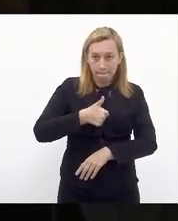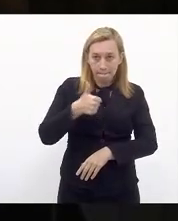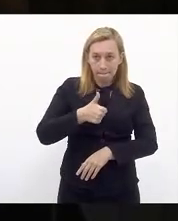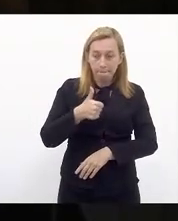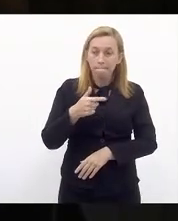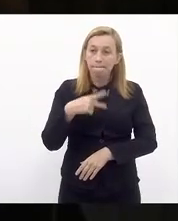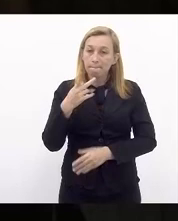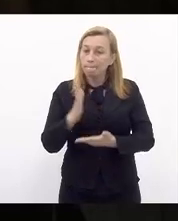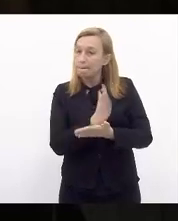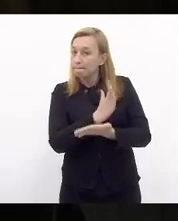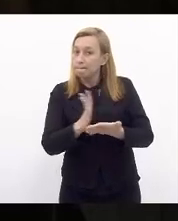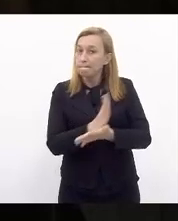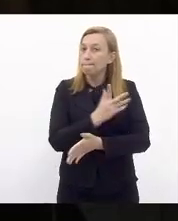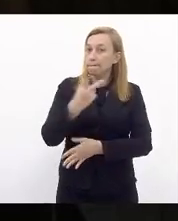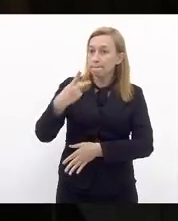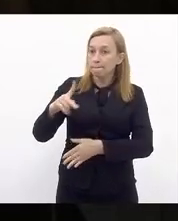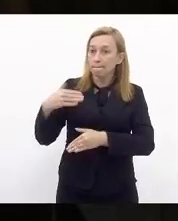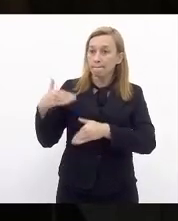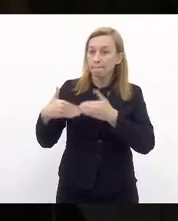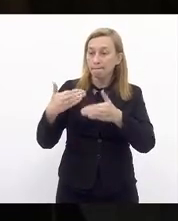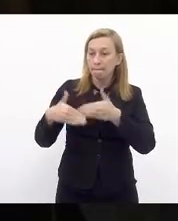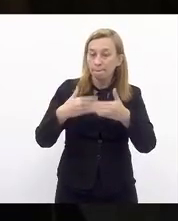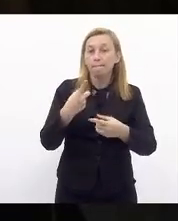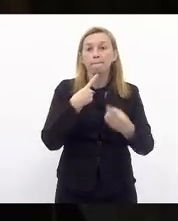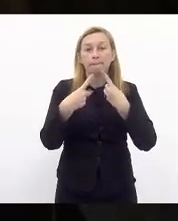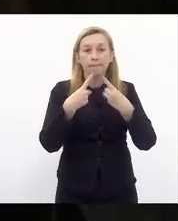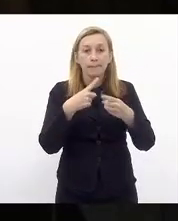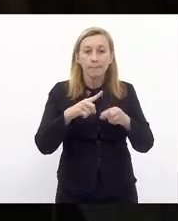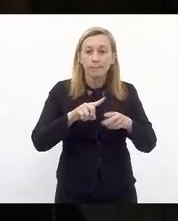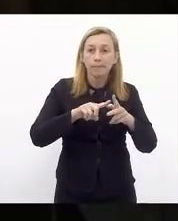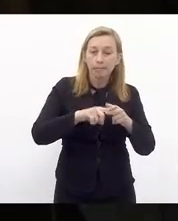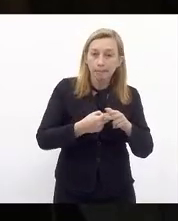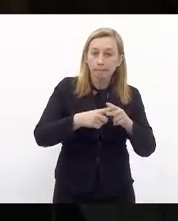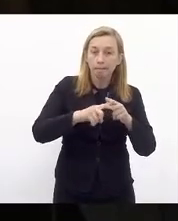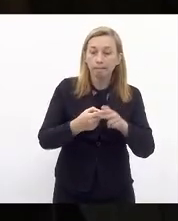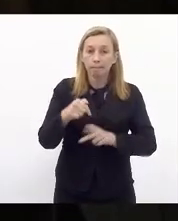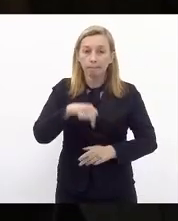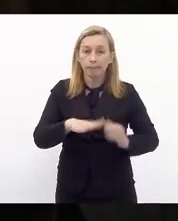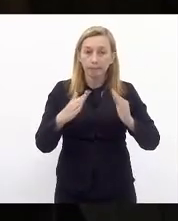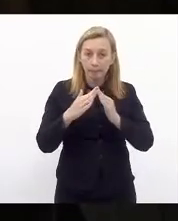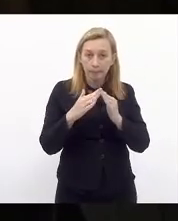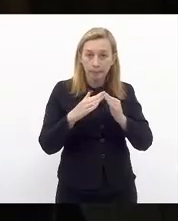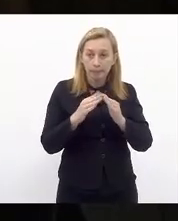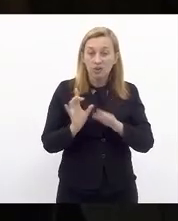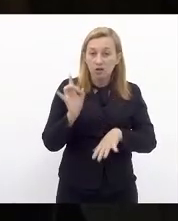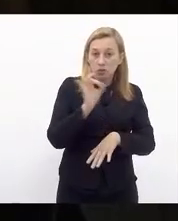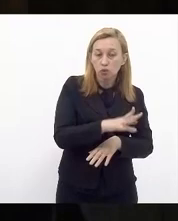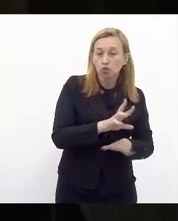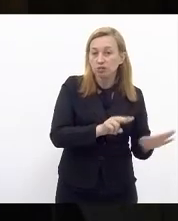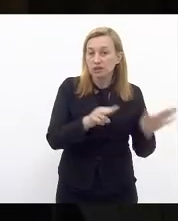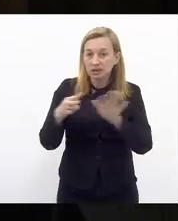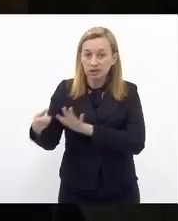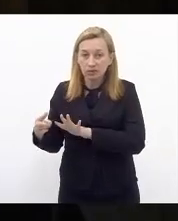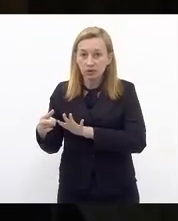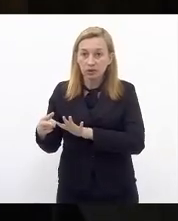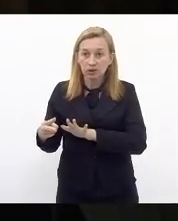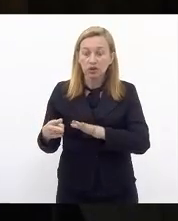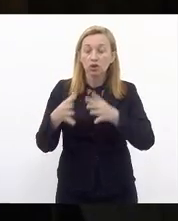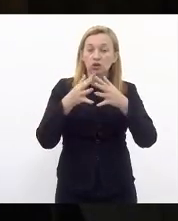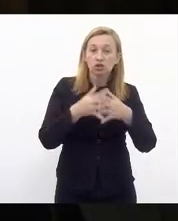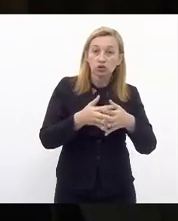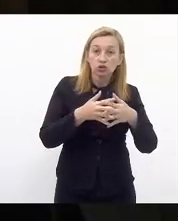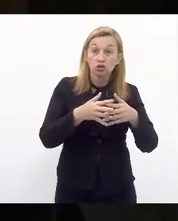dizer que algumas delas ao longo do debate foram sendo modificadas aqui nessa casa ao longo dessa última semana de